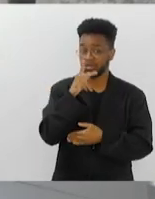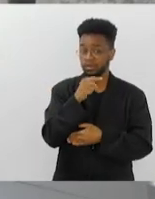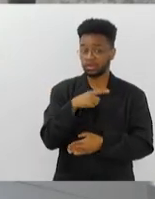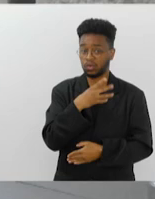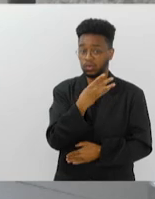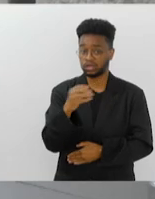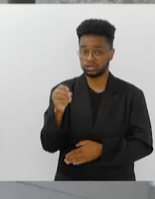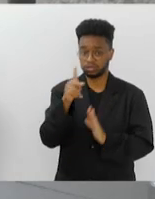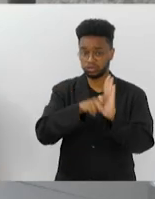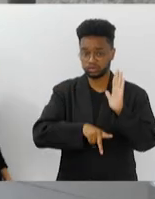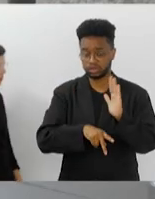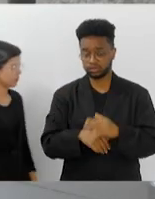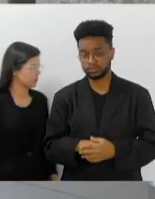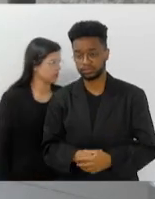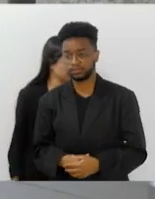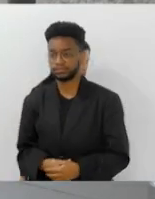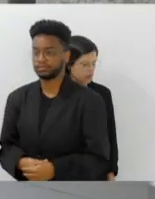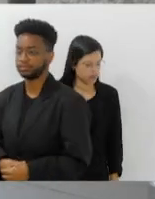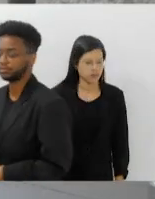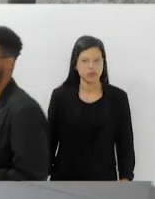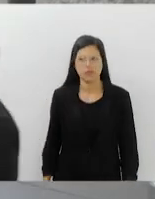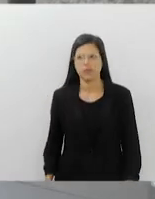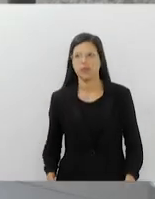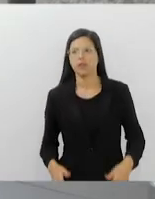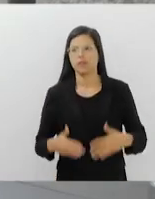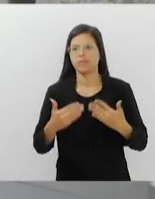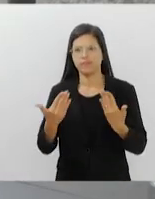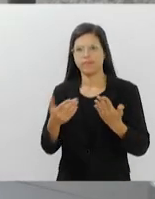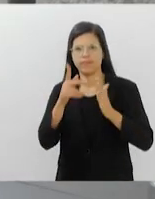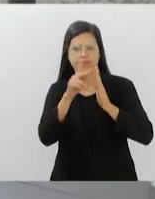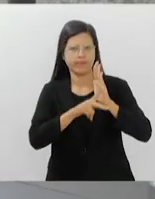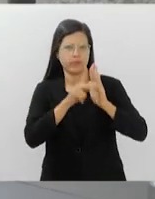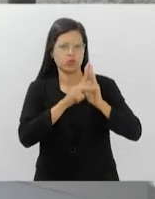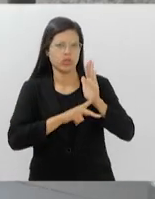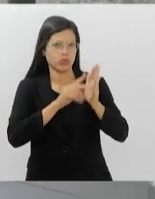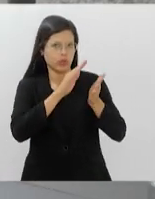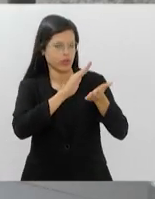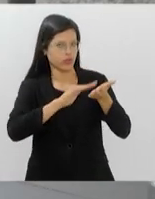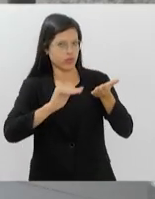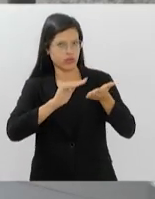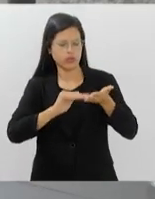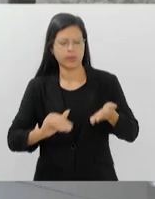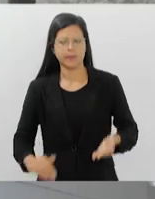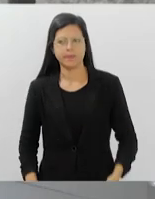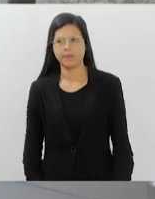projetos. Então, o projeto retirado de pauta